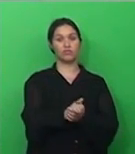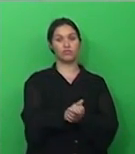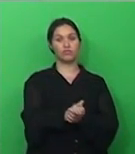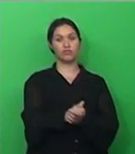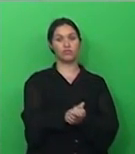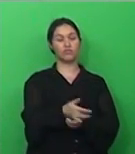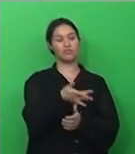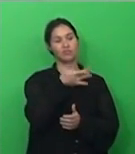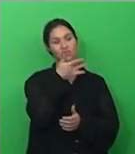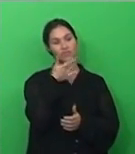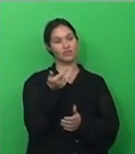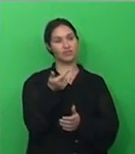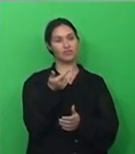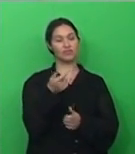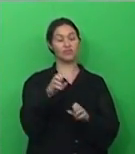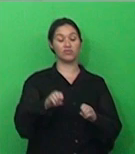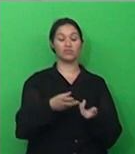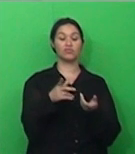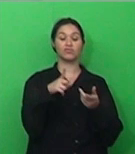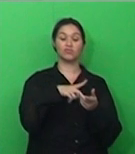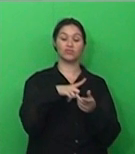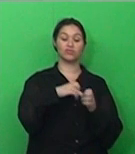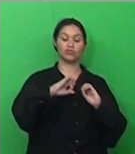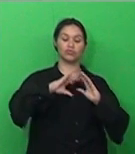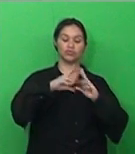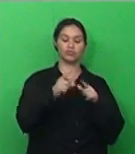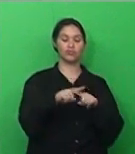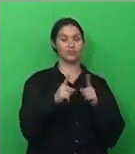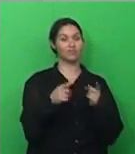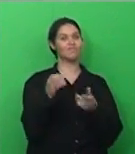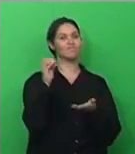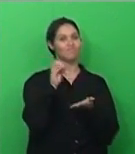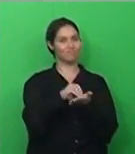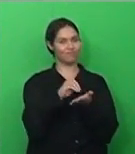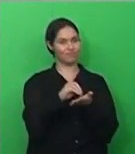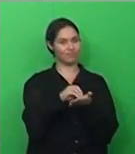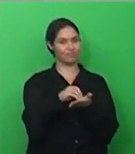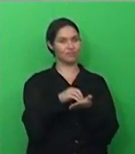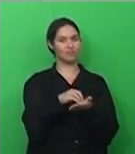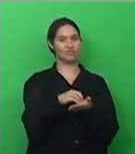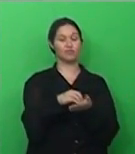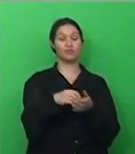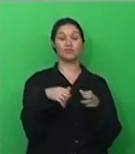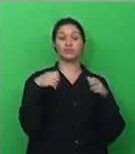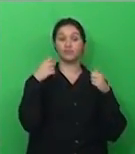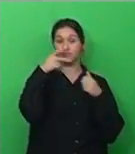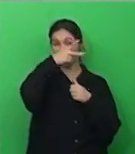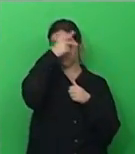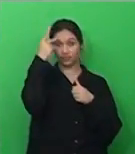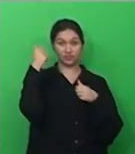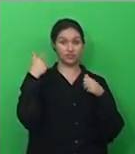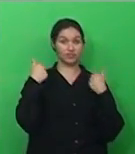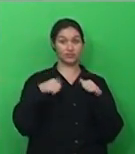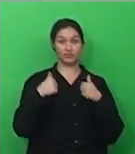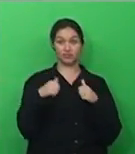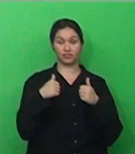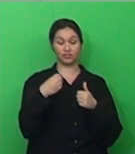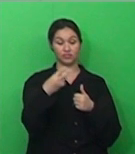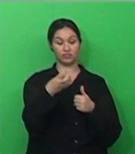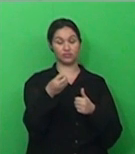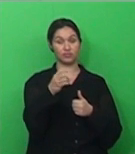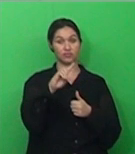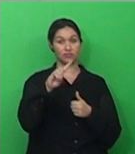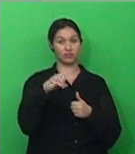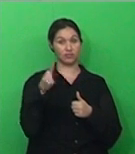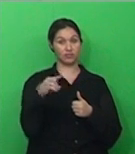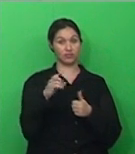tem brita, tu tens o pó de brita. Então, o prefeito está buscando esses 30 milhões de empréstimo? Tá, mas tem que